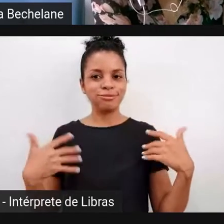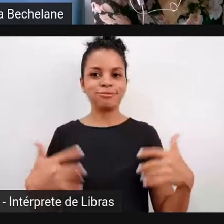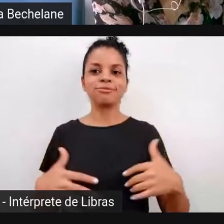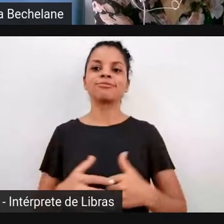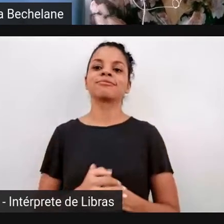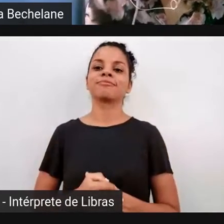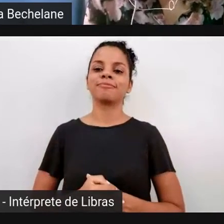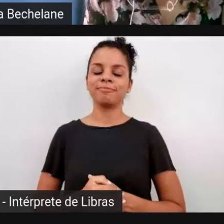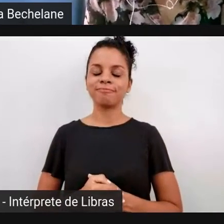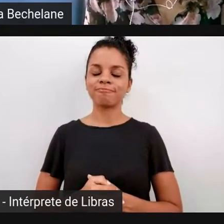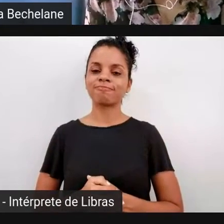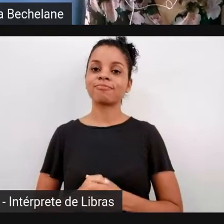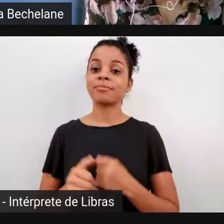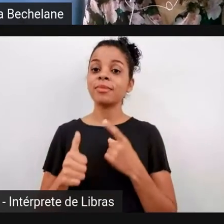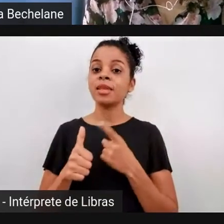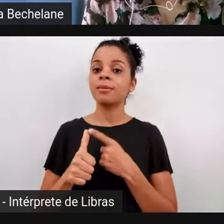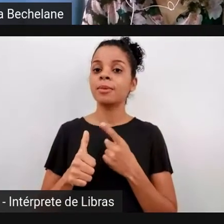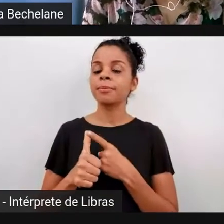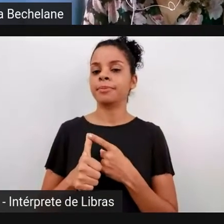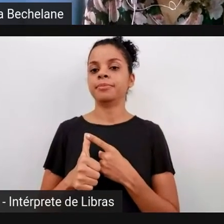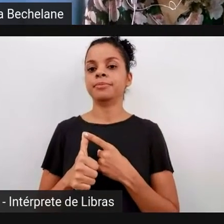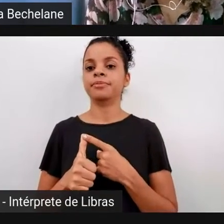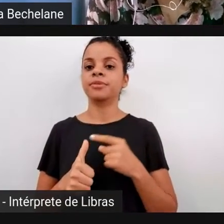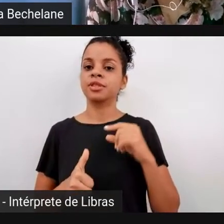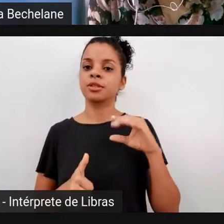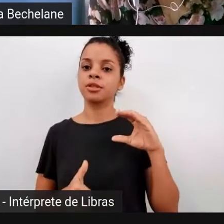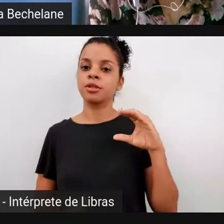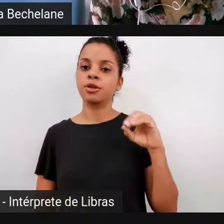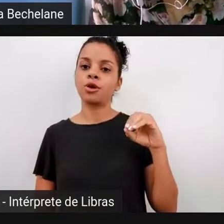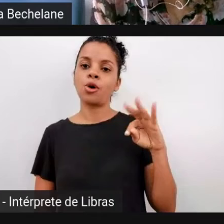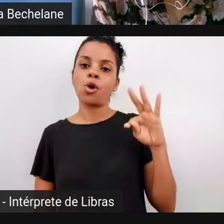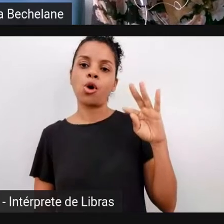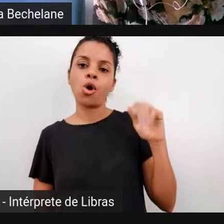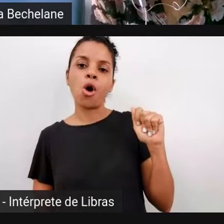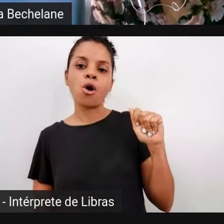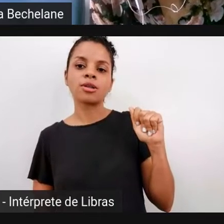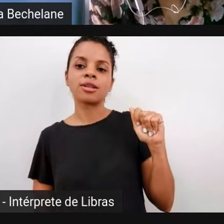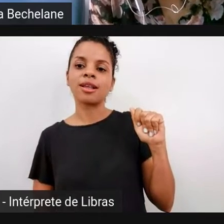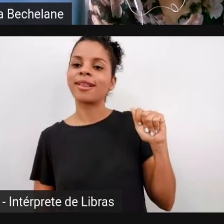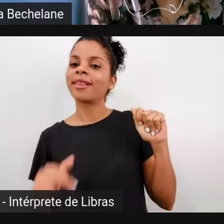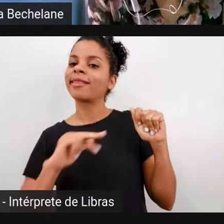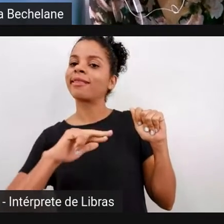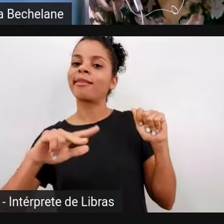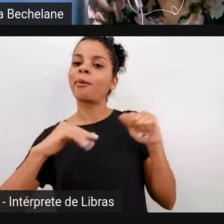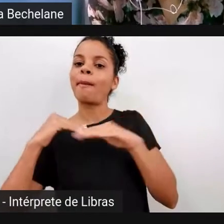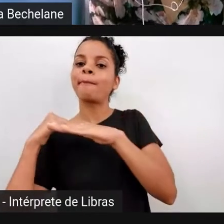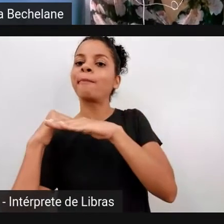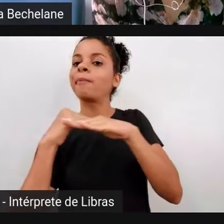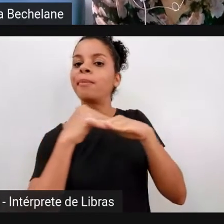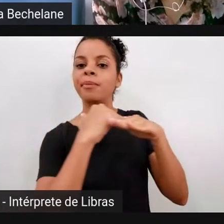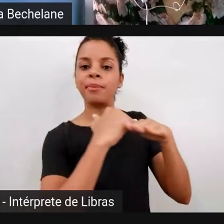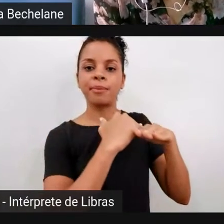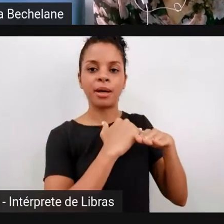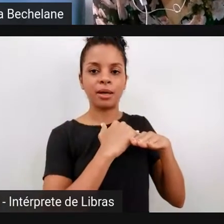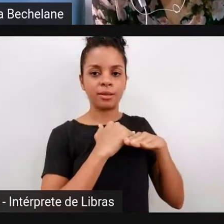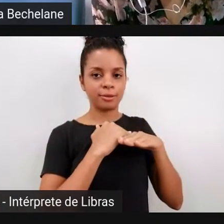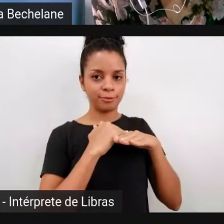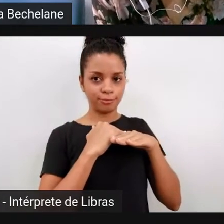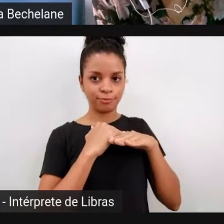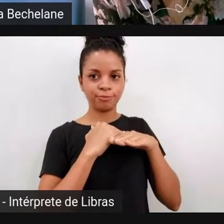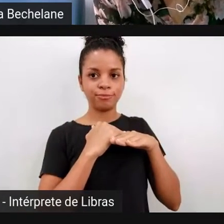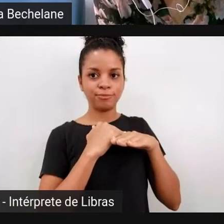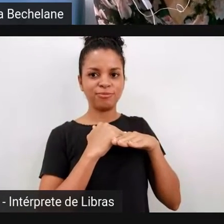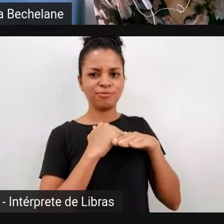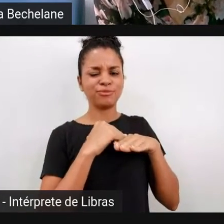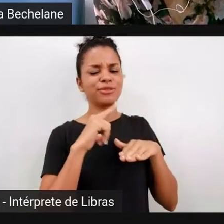Primeiro que cotas não é um modelo de cotas, né? Existem, sei lá, eventualmente até uma centena de